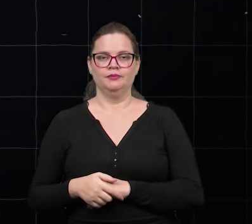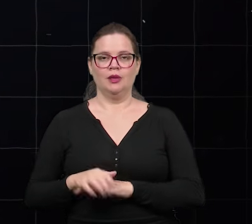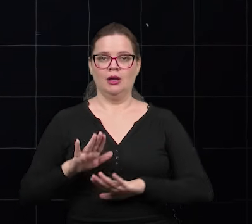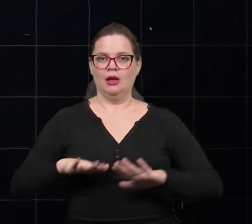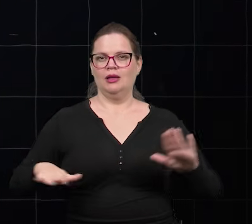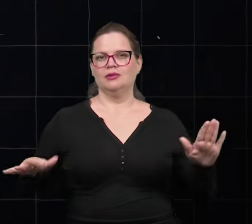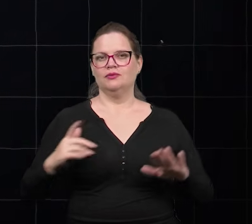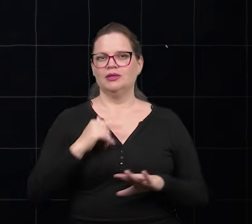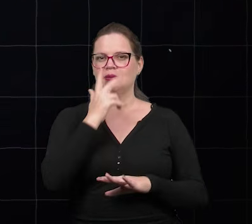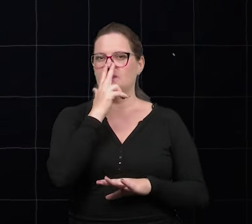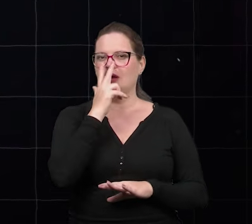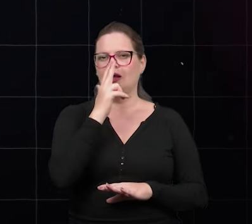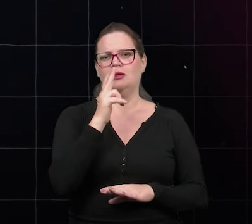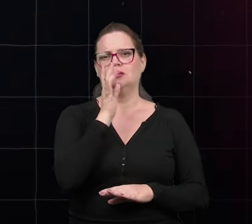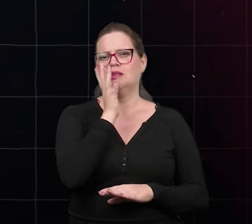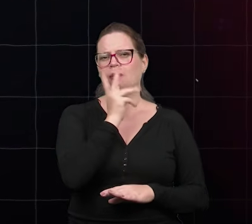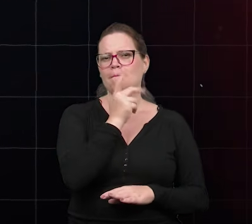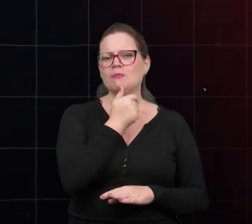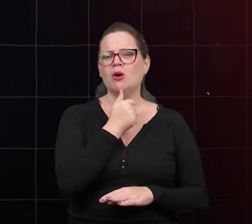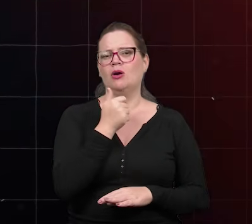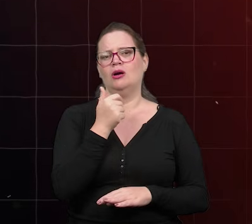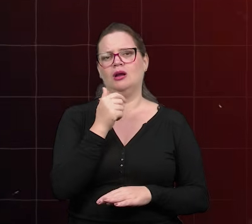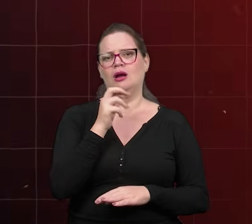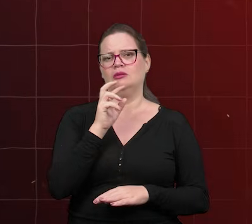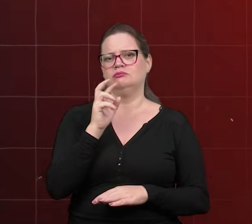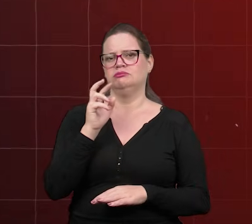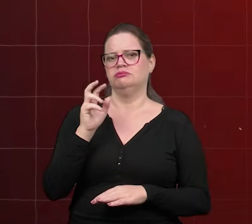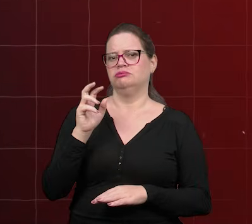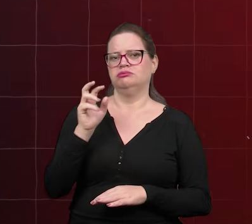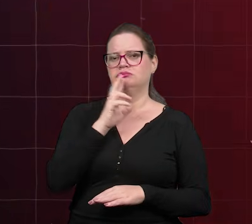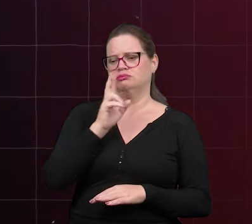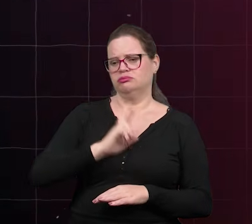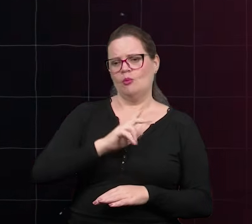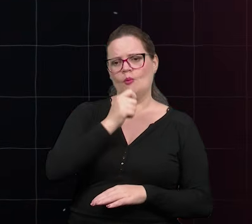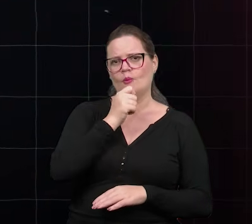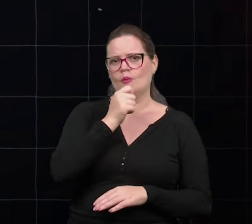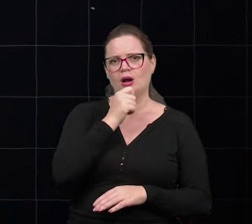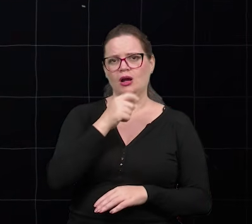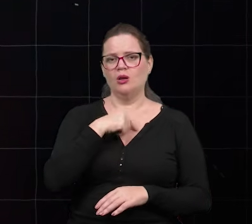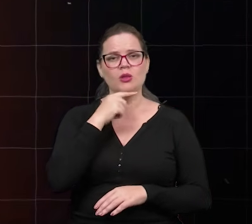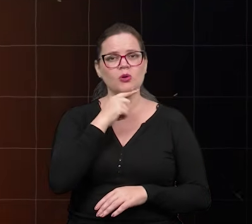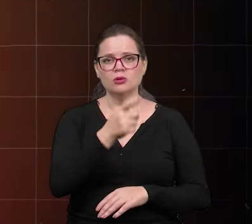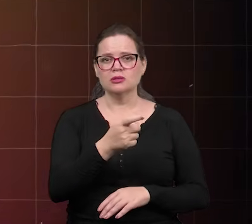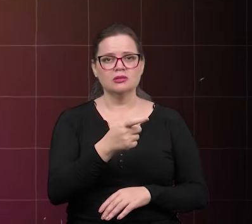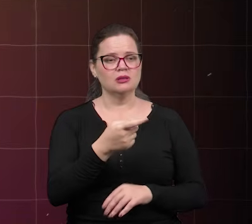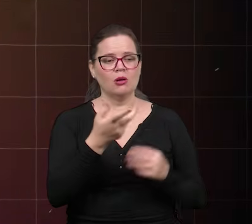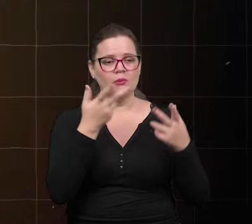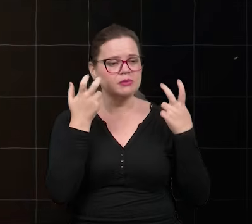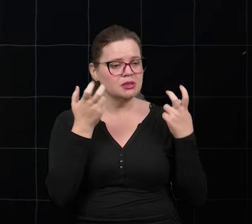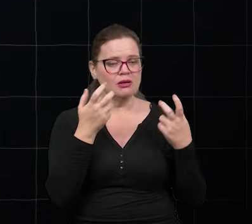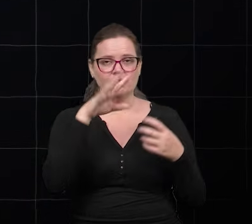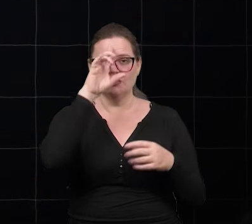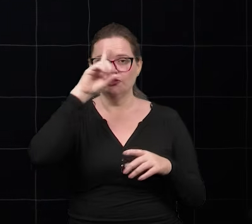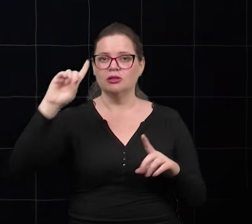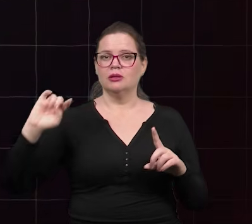respostas parecem demorar, ou quando os nossos olhos ainda não conseguem enxergar a provisão de